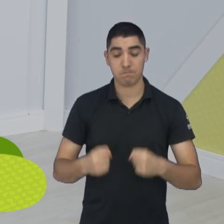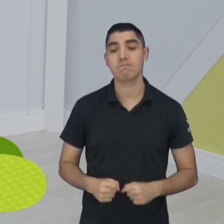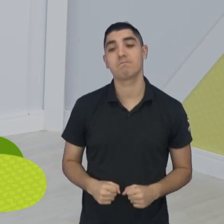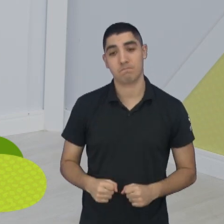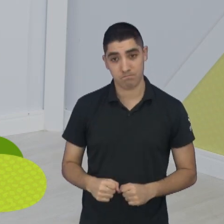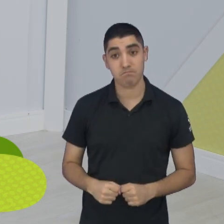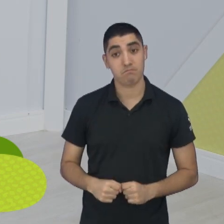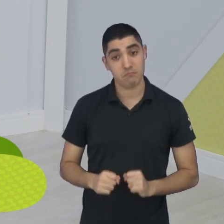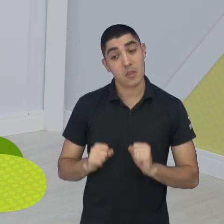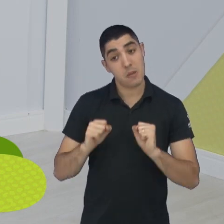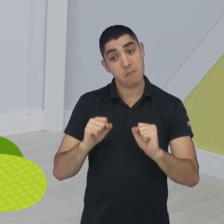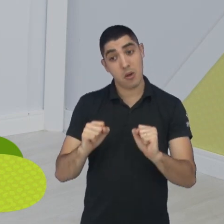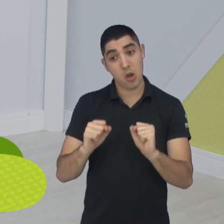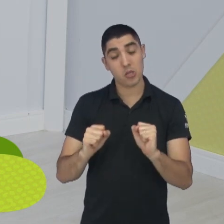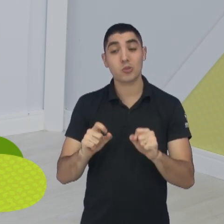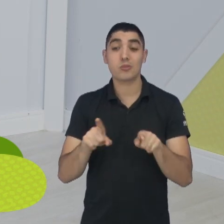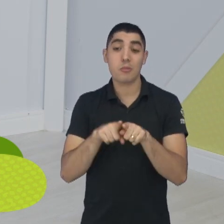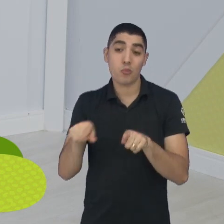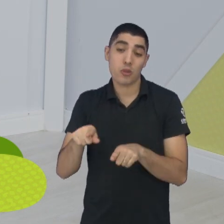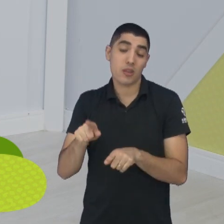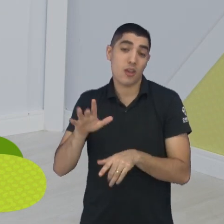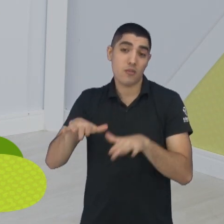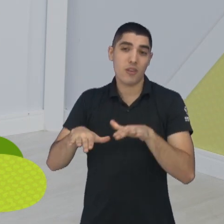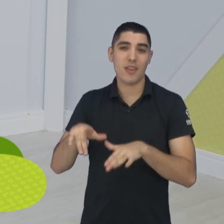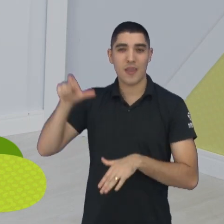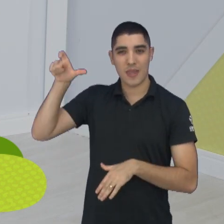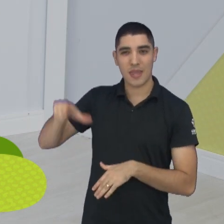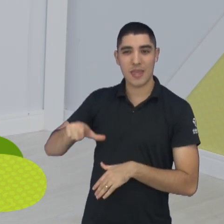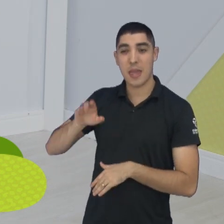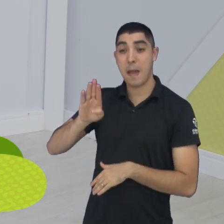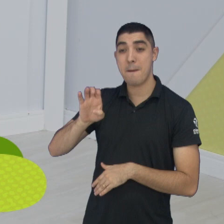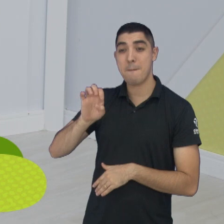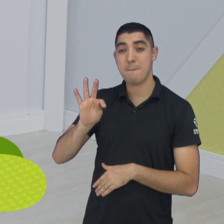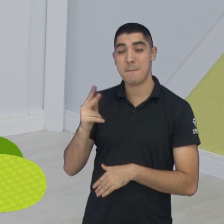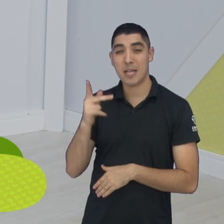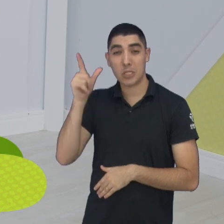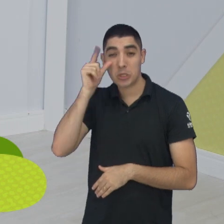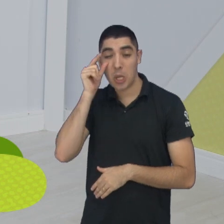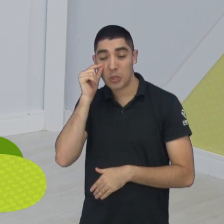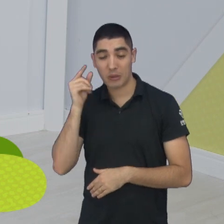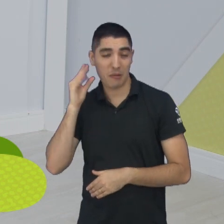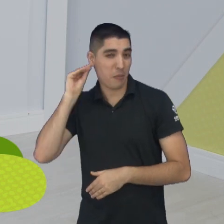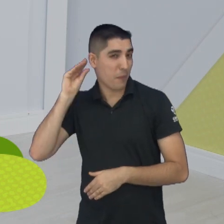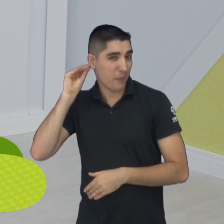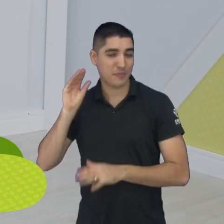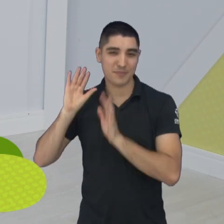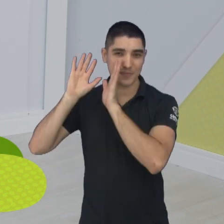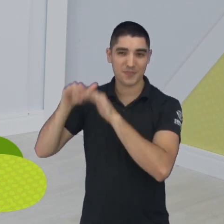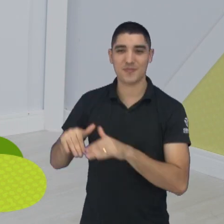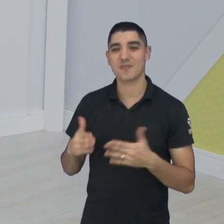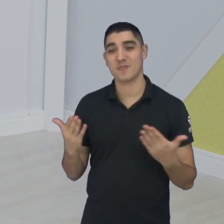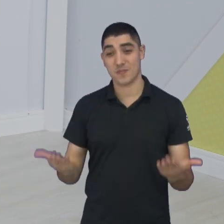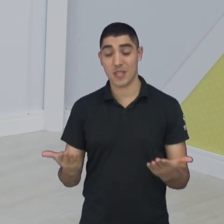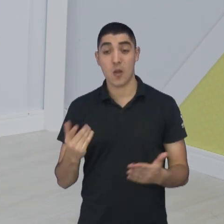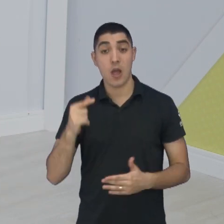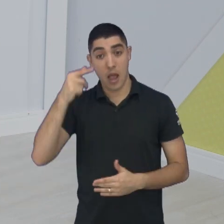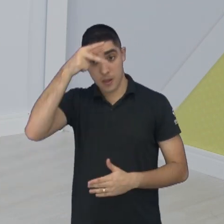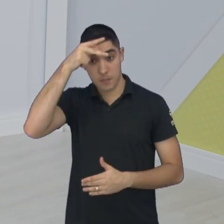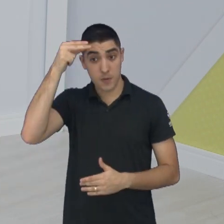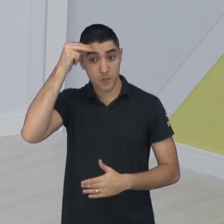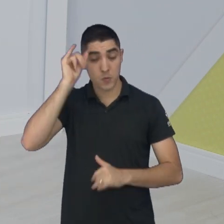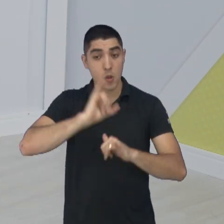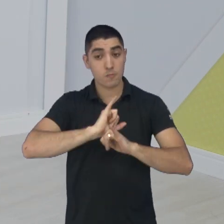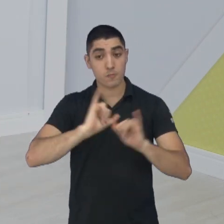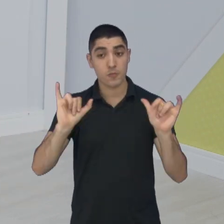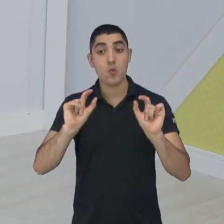lei da estreia, né? E a Bet tá com sono, viu, Brunão? Que beleza! Olha só, mudando de assunto, meu caro Brunão, a Prefeitura de São José